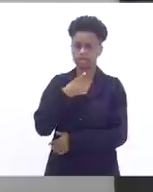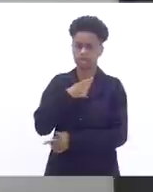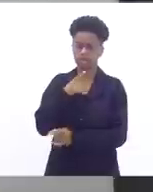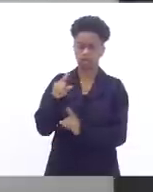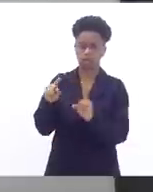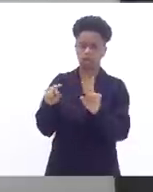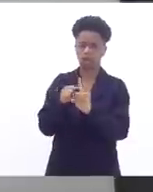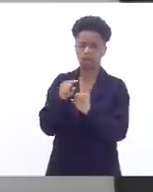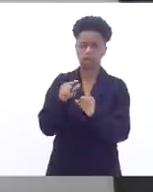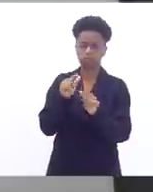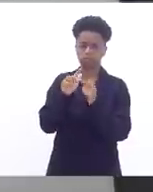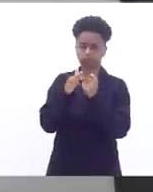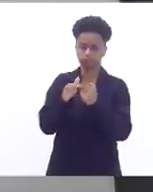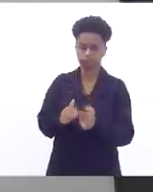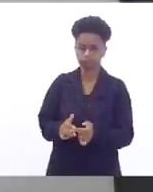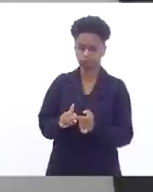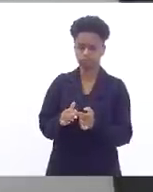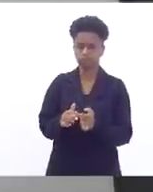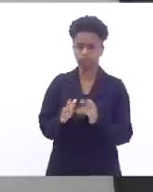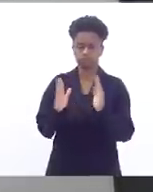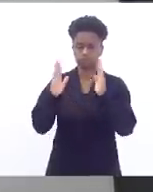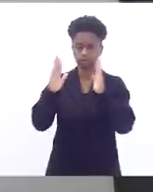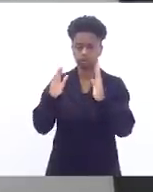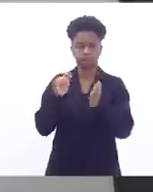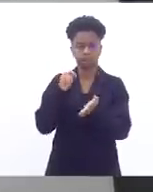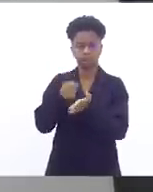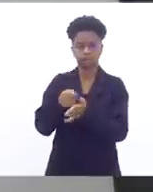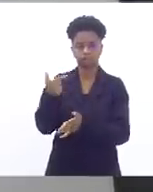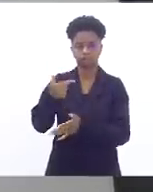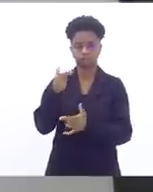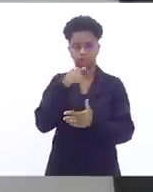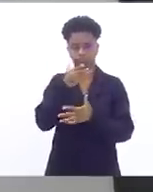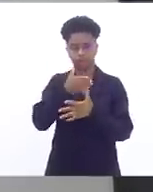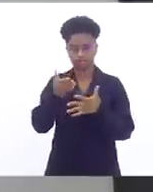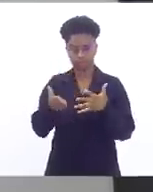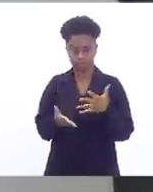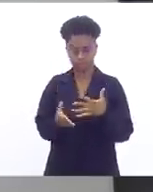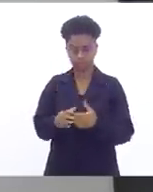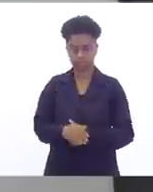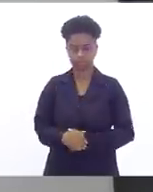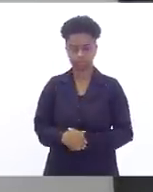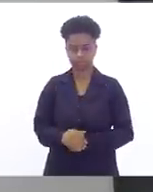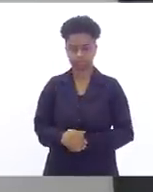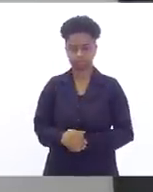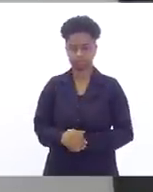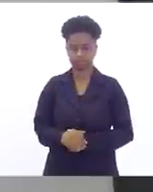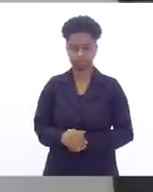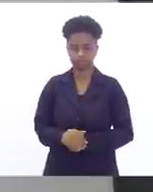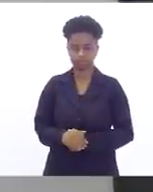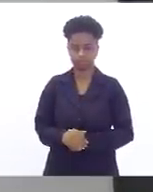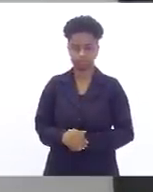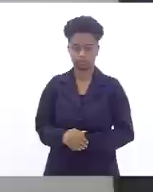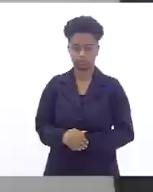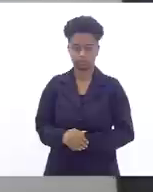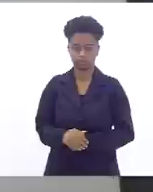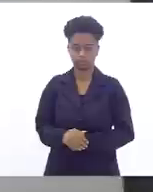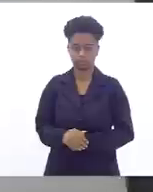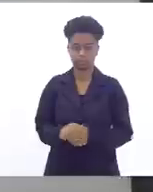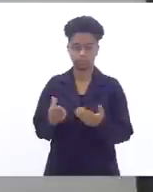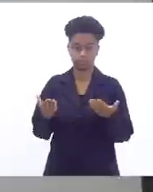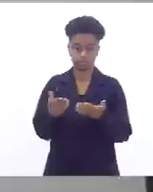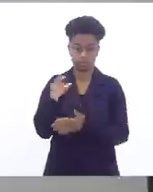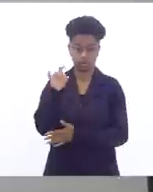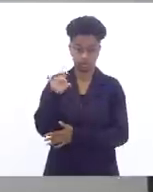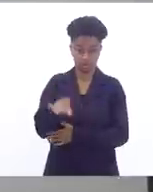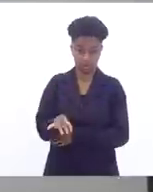atualização de pagamento da segunda parcela da reposição salarial e finalmente